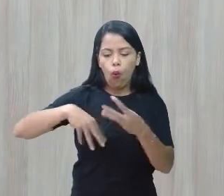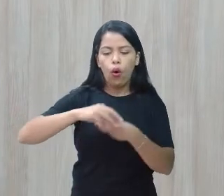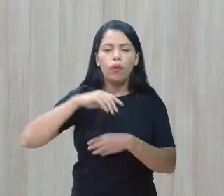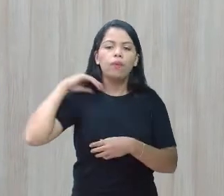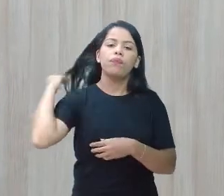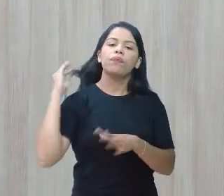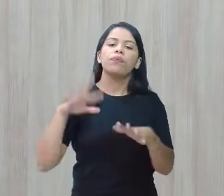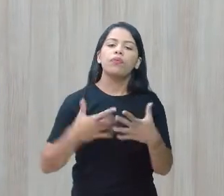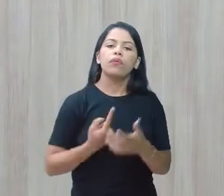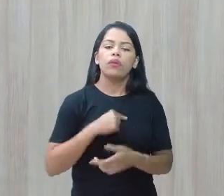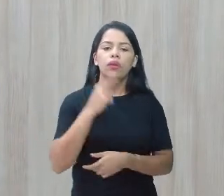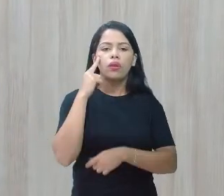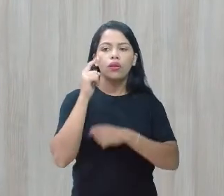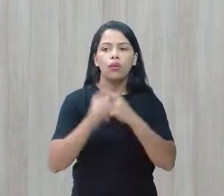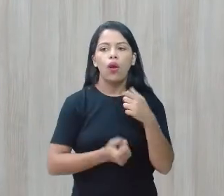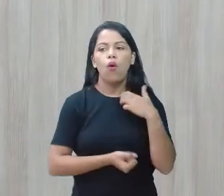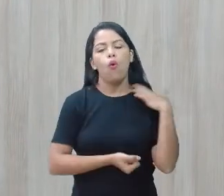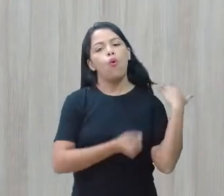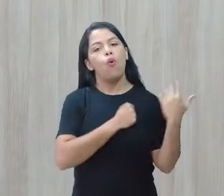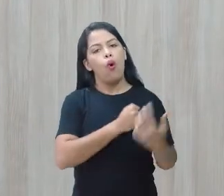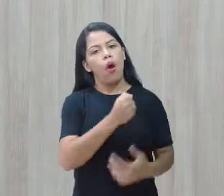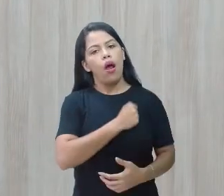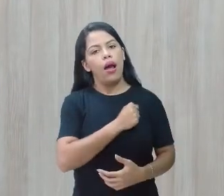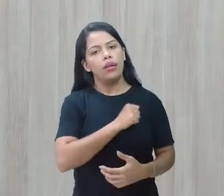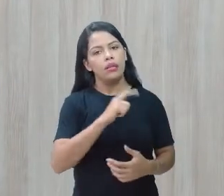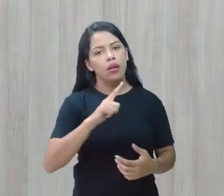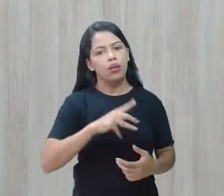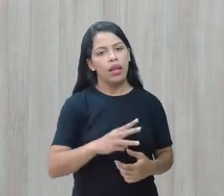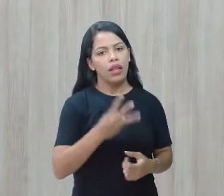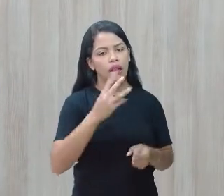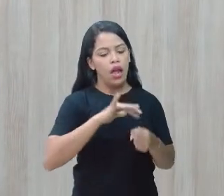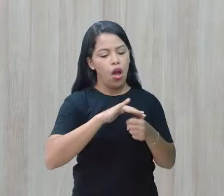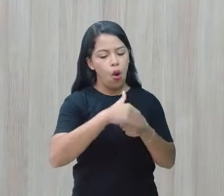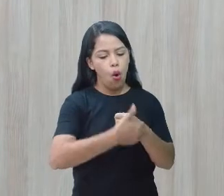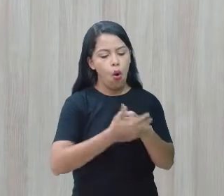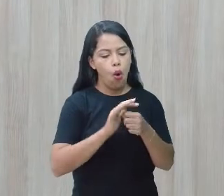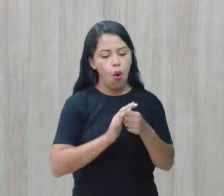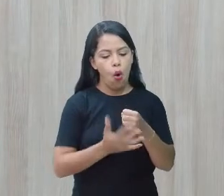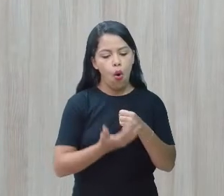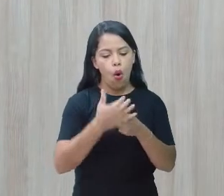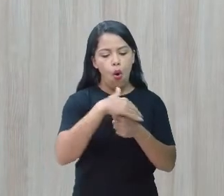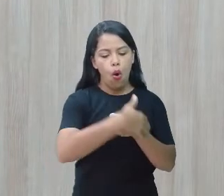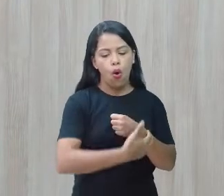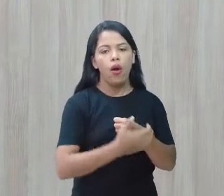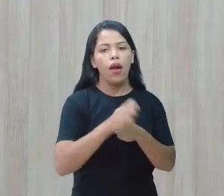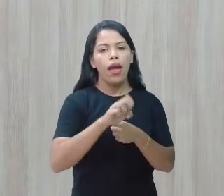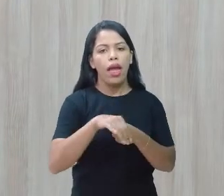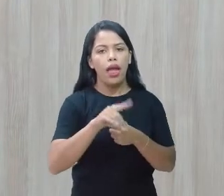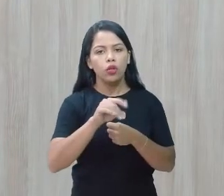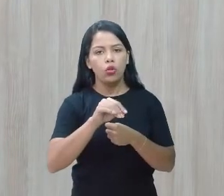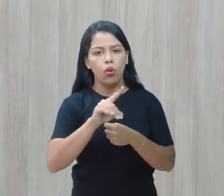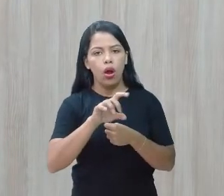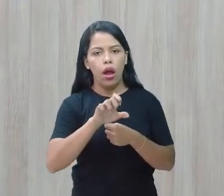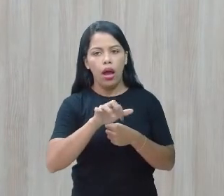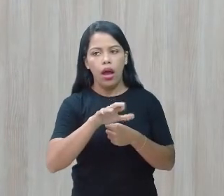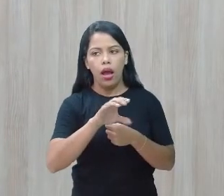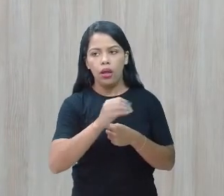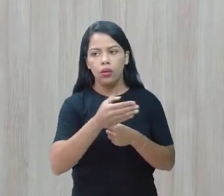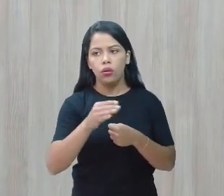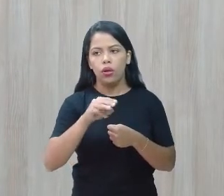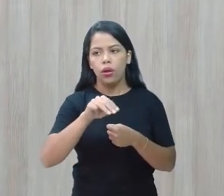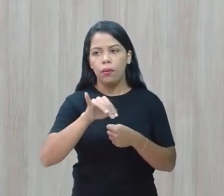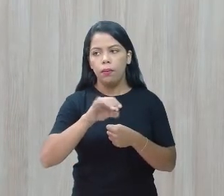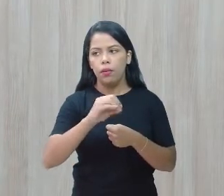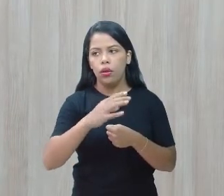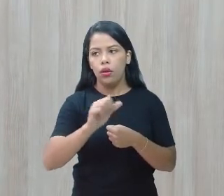já vimos antes que ele é formado por 3 camadas, a questão do endocárdio, miocárdio e pericárdio, cada um com a